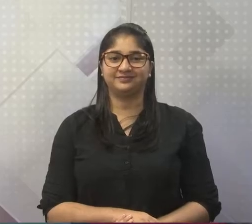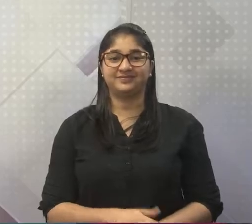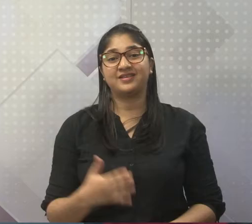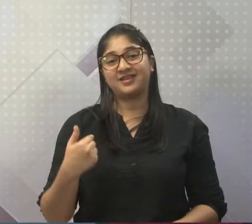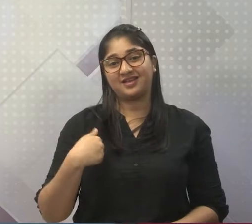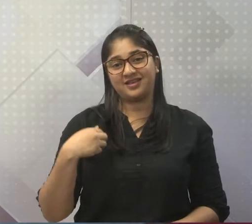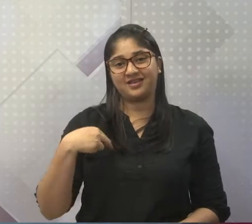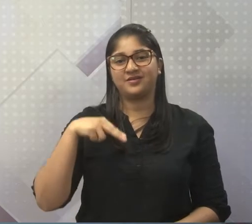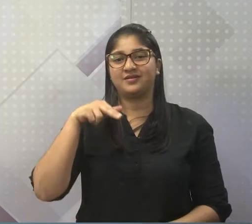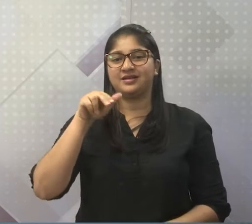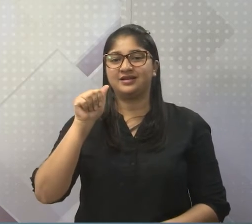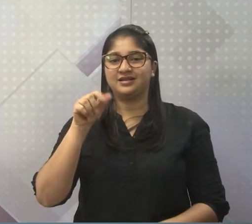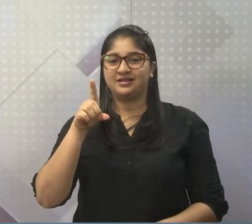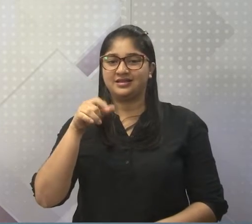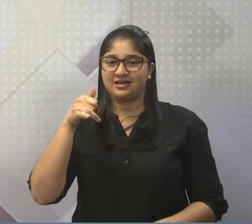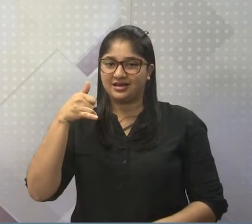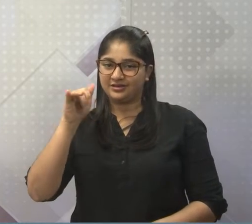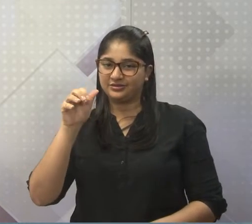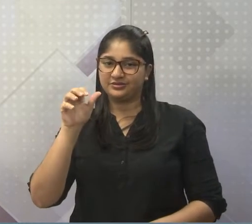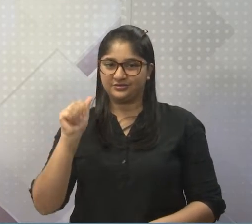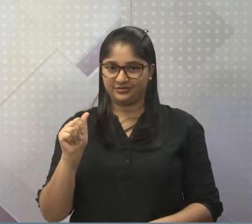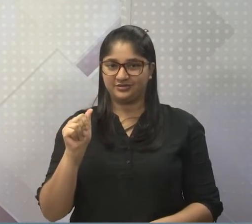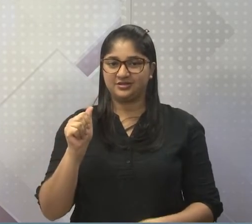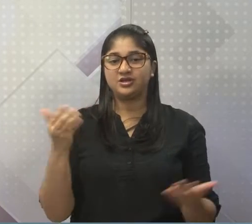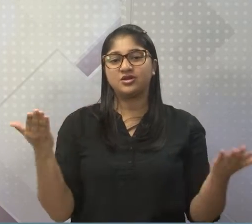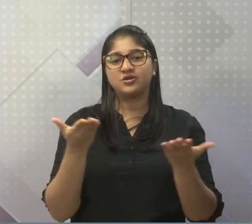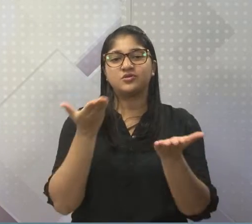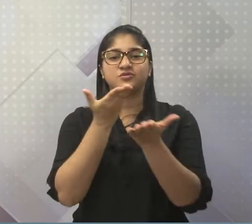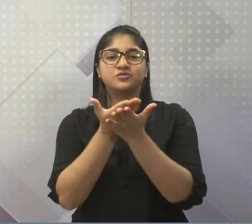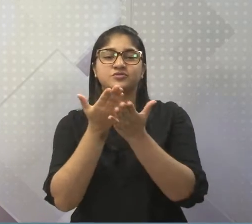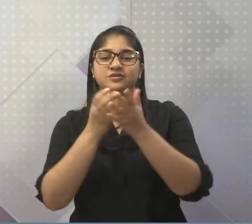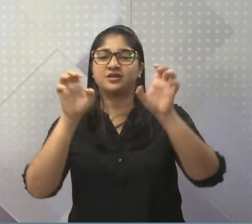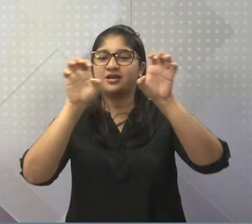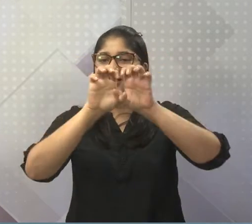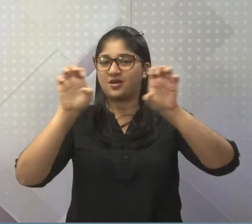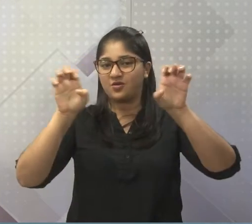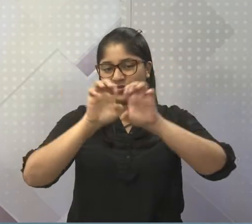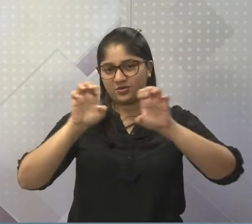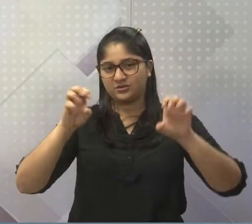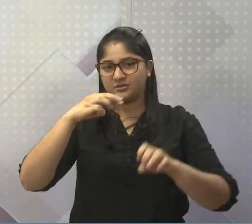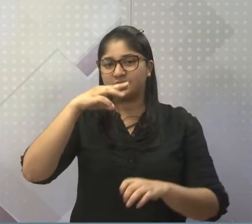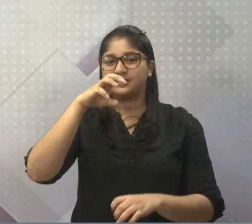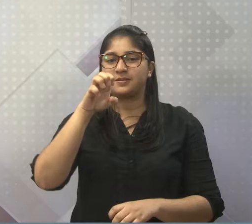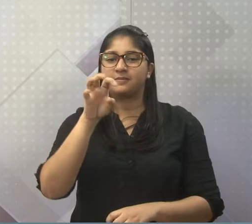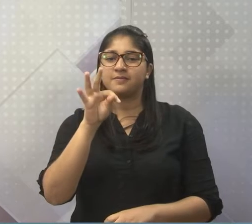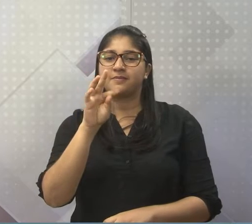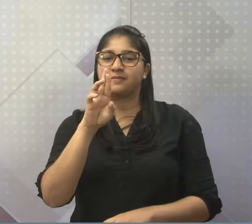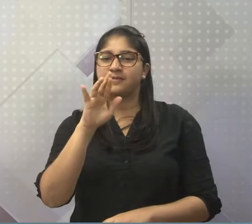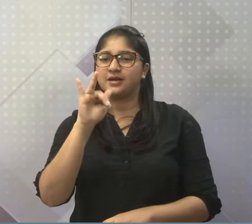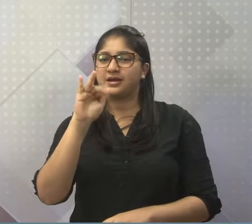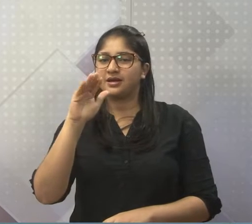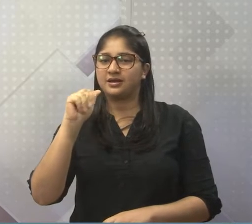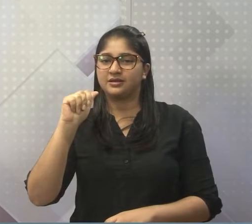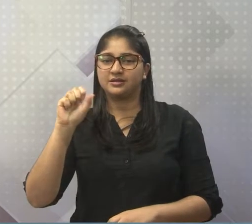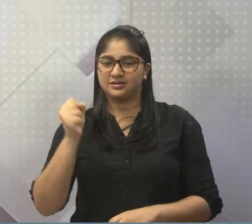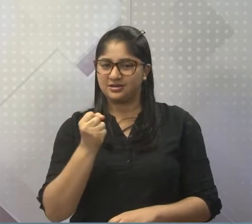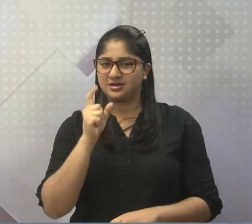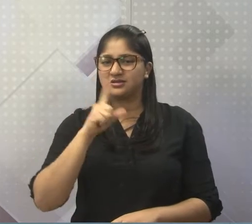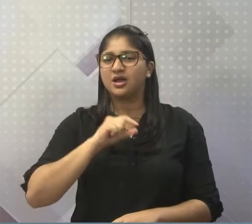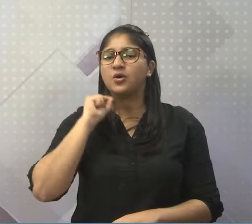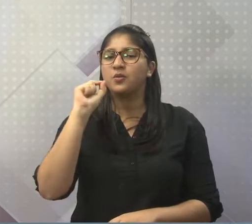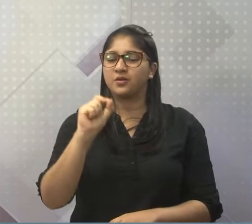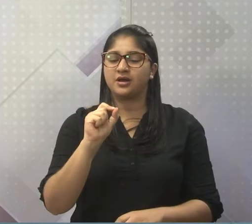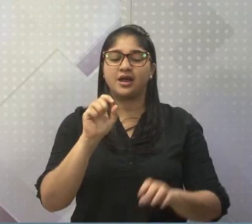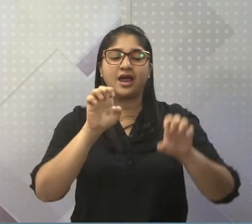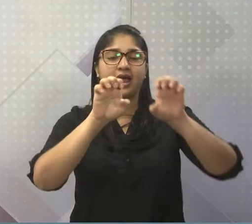Meu nome é Nádia Vasconcelos e hoje a gente vai estudar relações métricas. O que são essas relações métricas? São